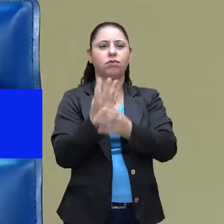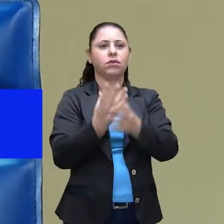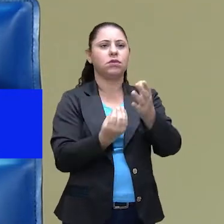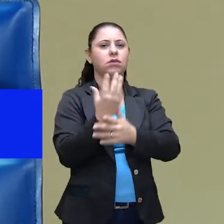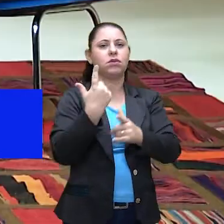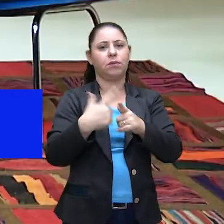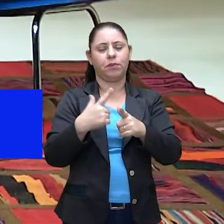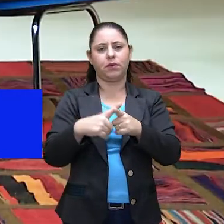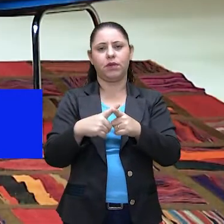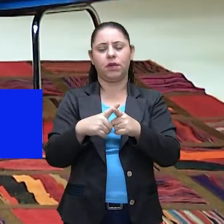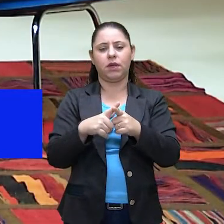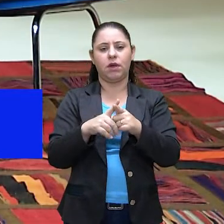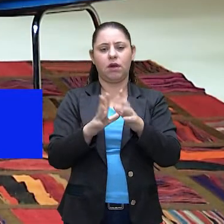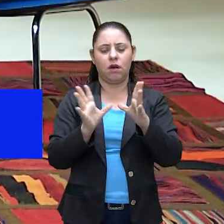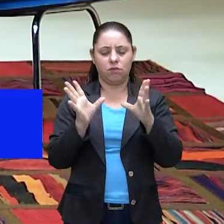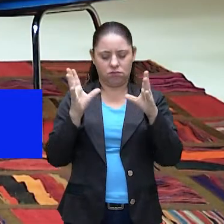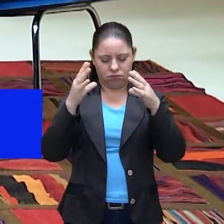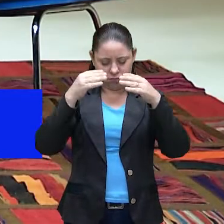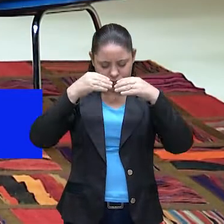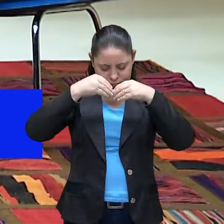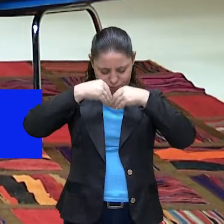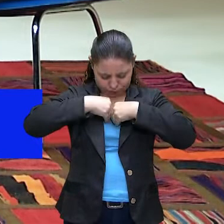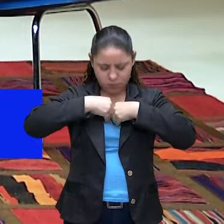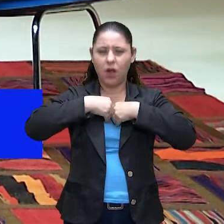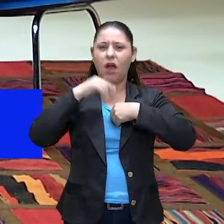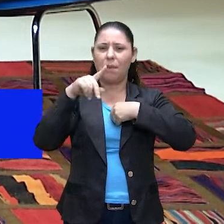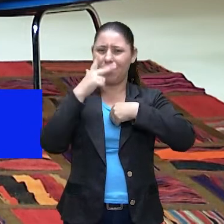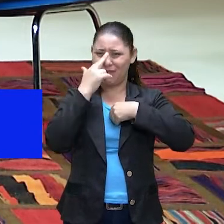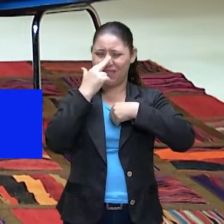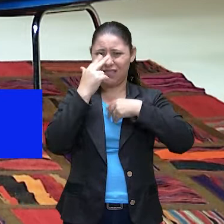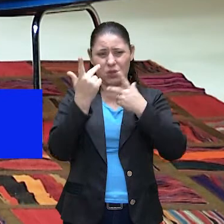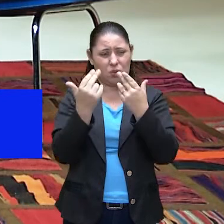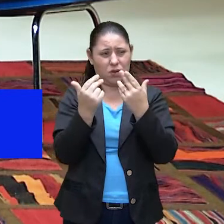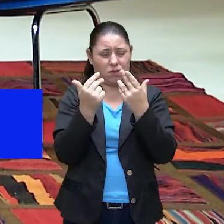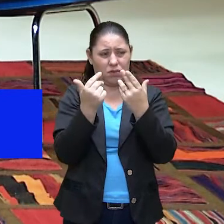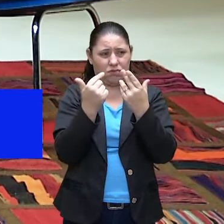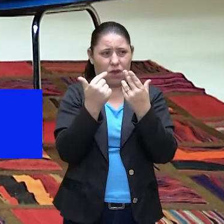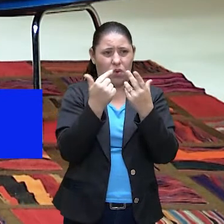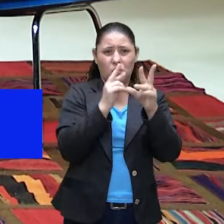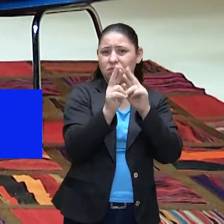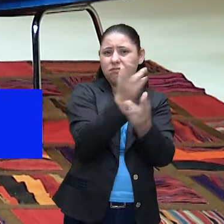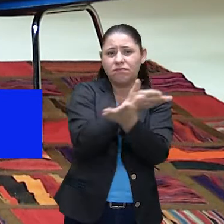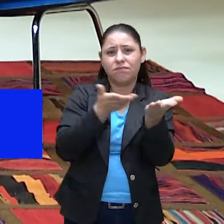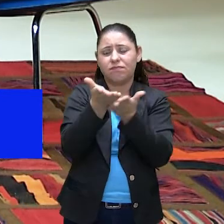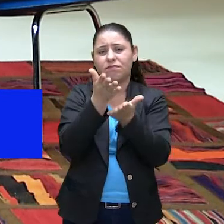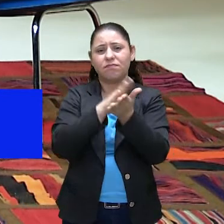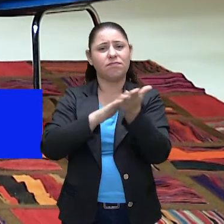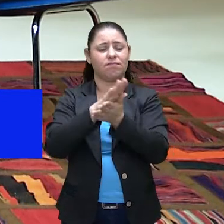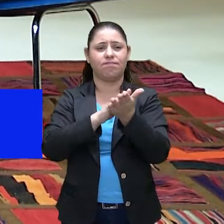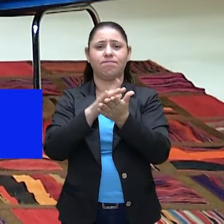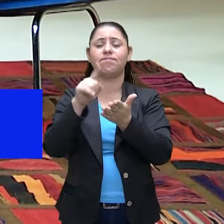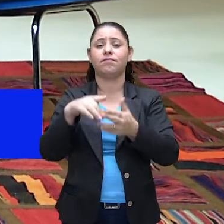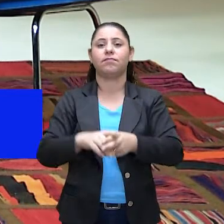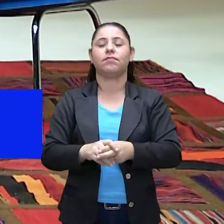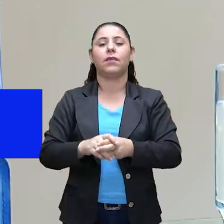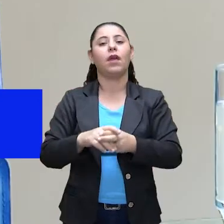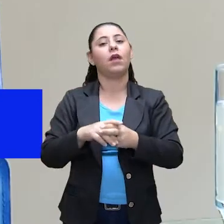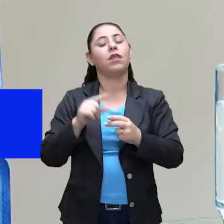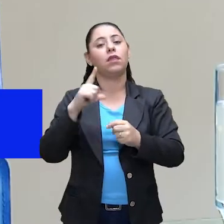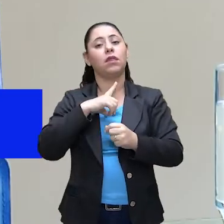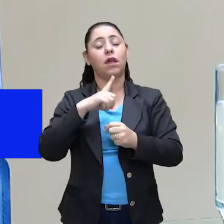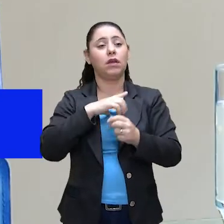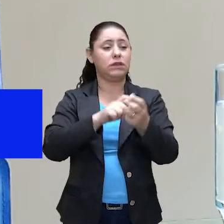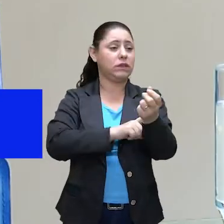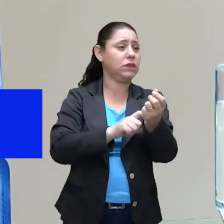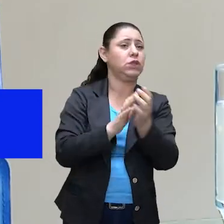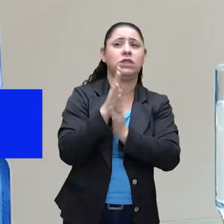Porque o indivíduo ele se volta mais para o seu próprio eu, né? Também, né? Porque ele não tem mais essa interação. Com certeza, daí surgem